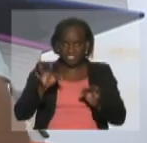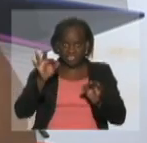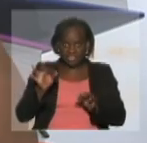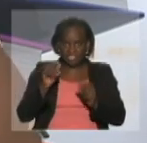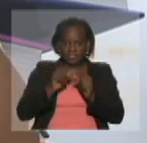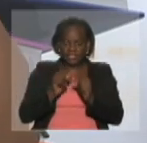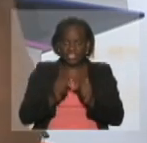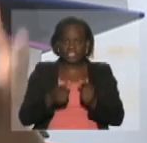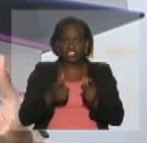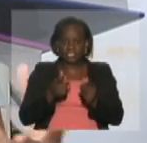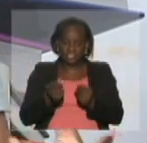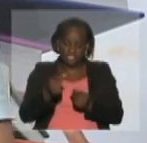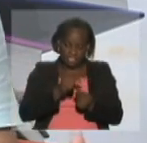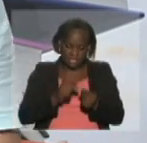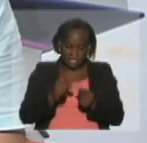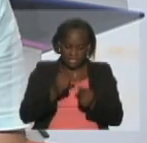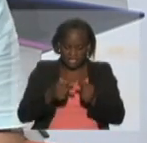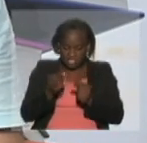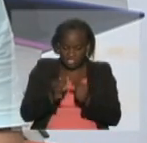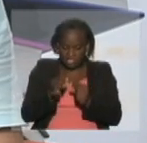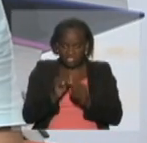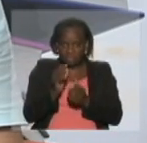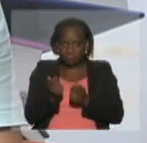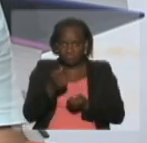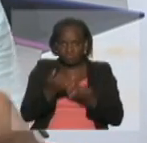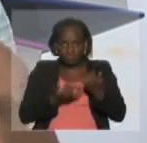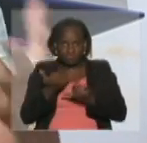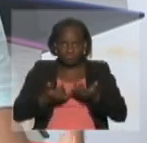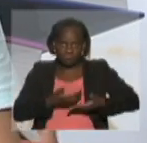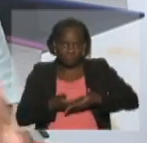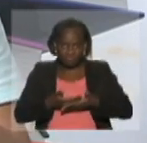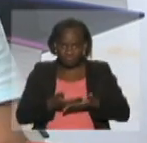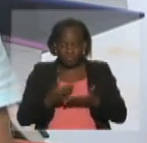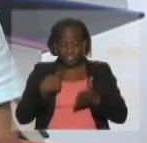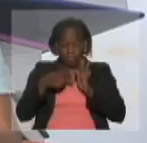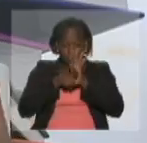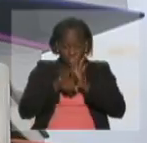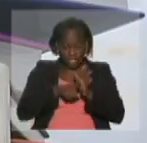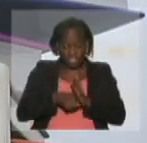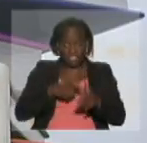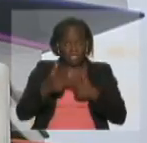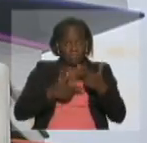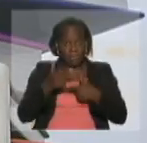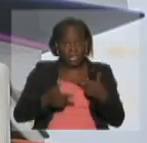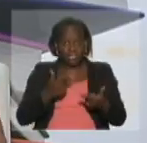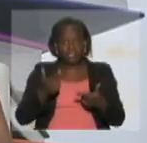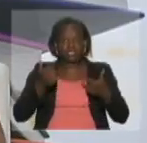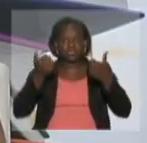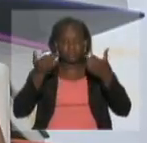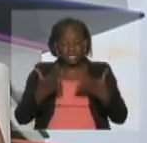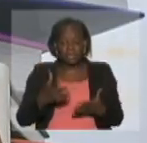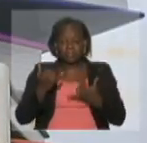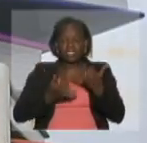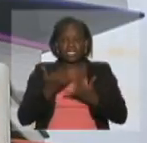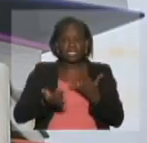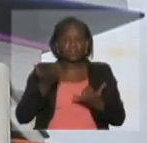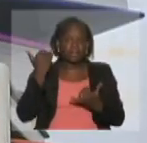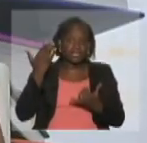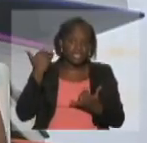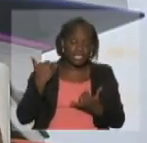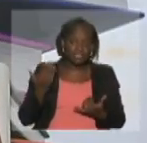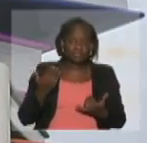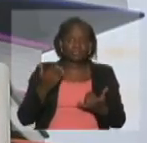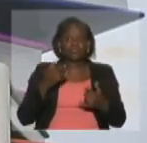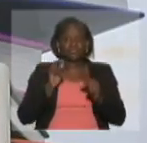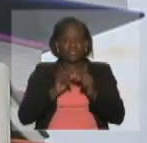ela corta e faz um bonequinho de pano. E a minha pesquisa hoje de trabalho está muito em cima dessas brincadeiras e dos